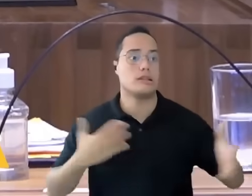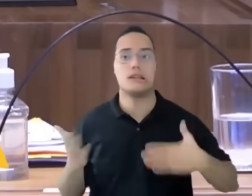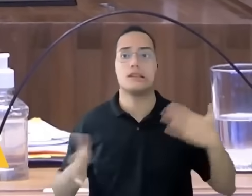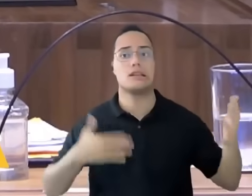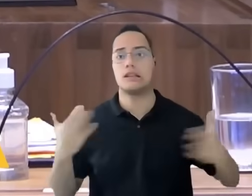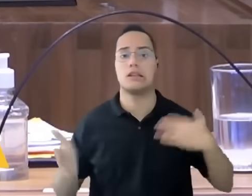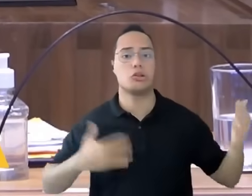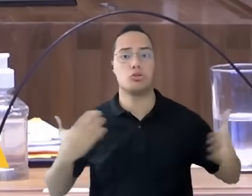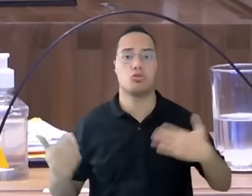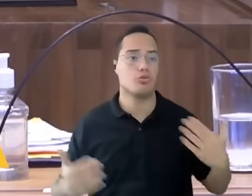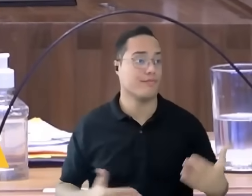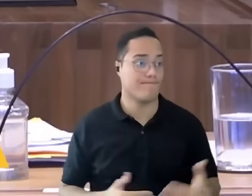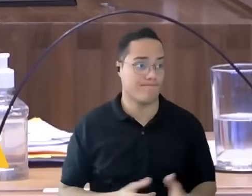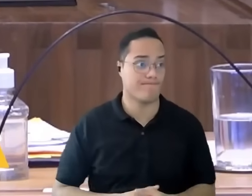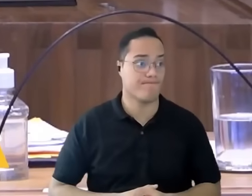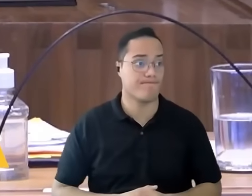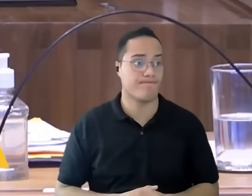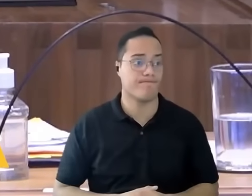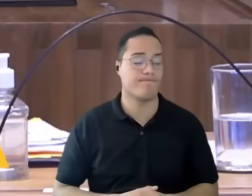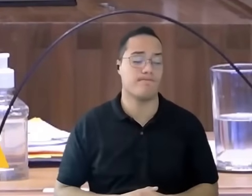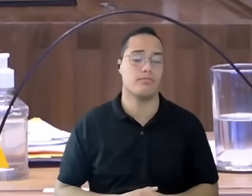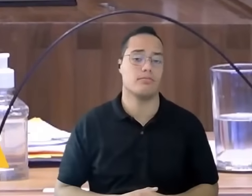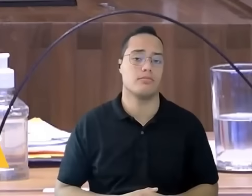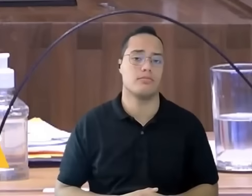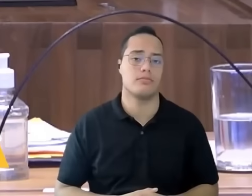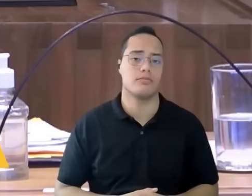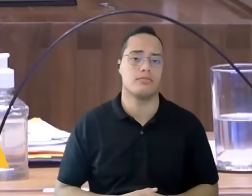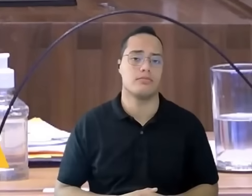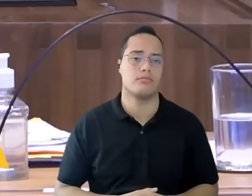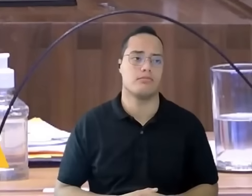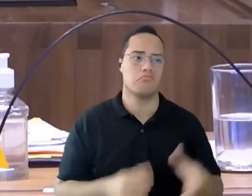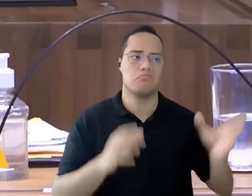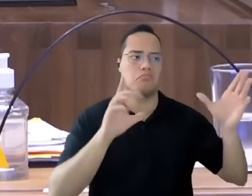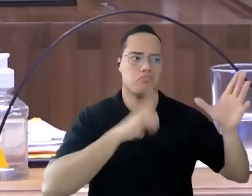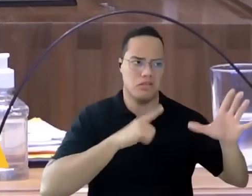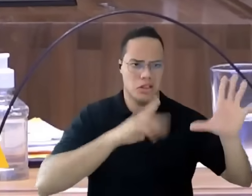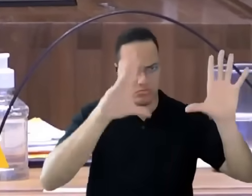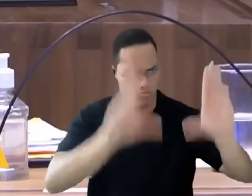houve não ouve isso não houve pagamento